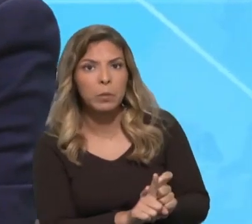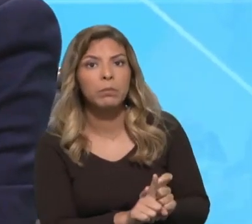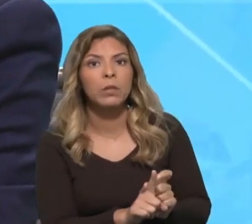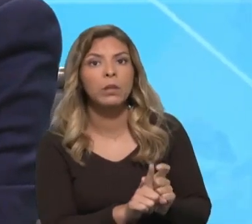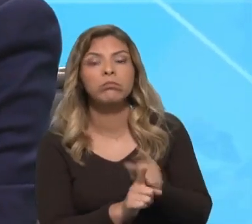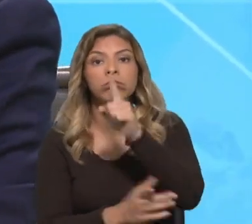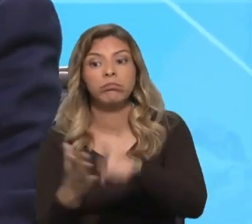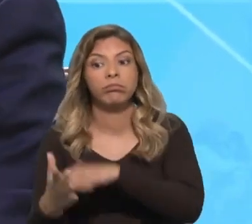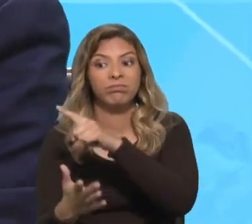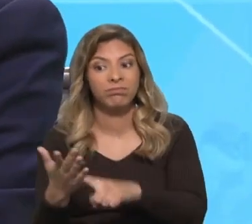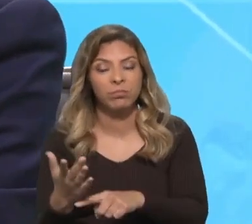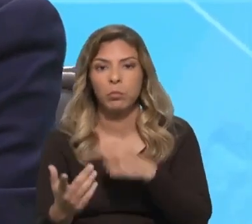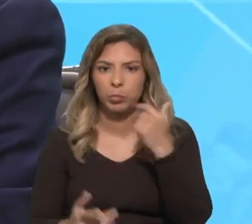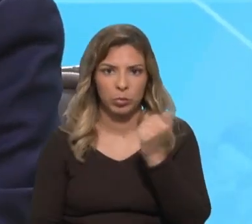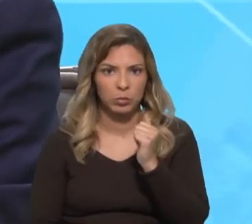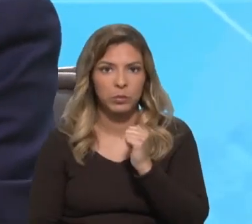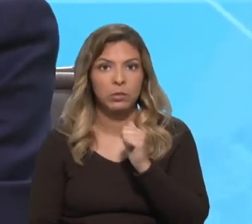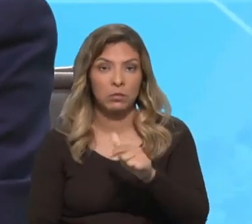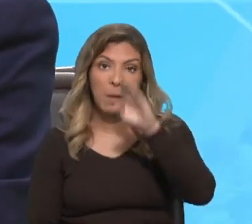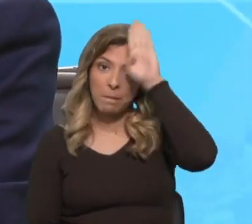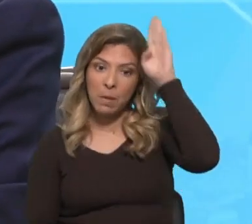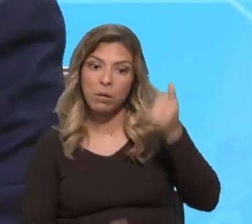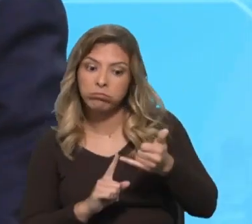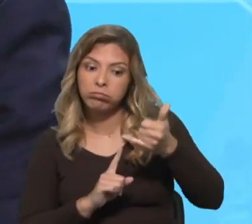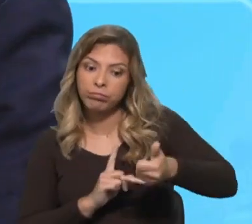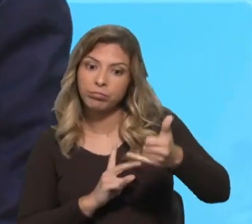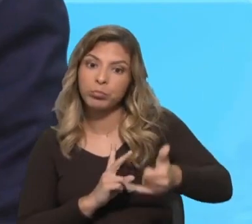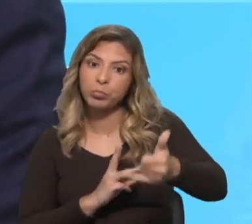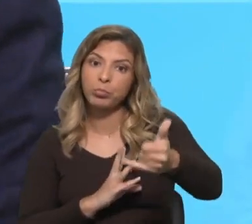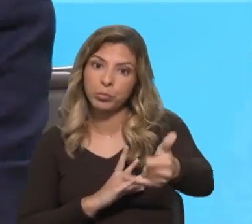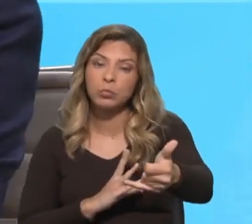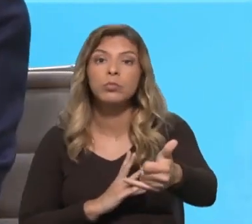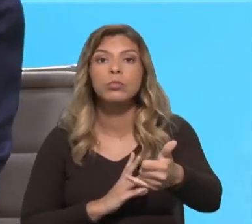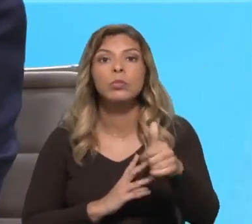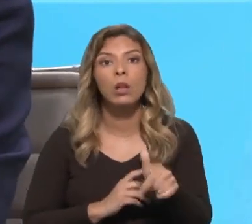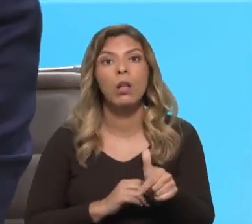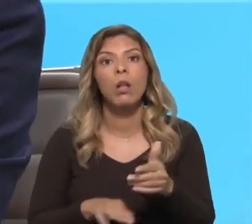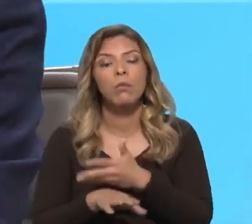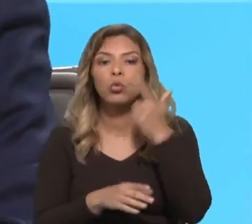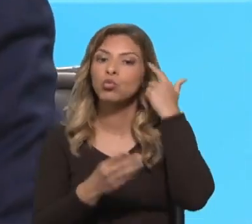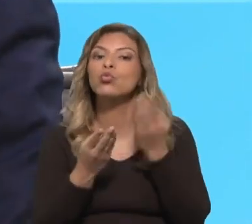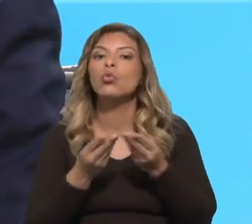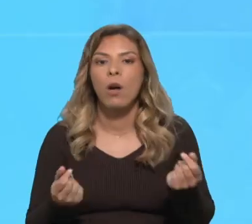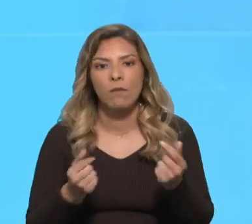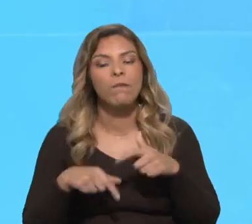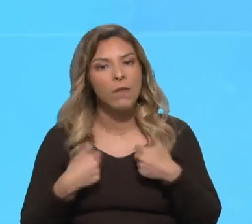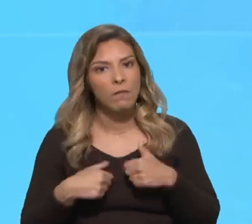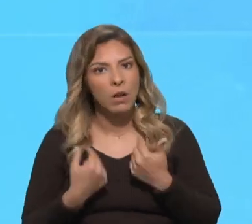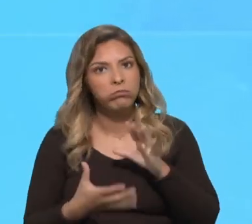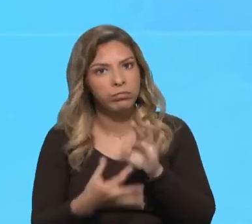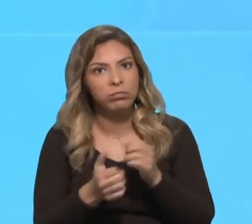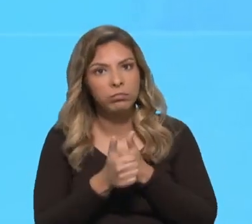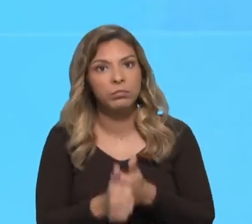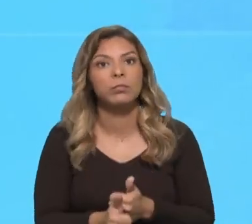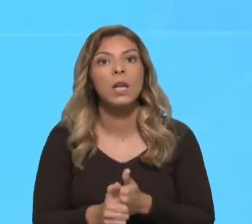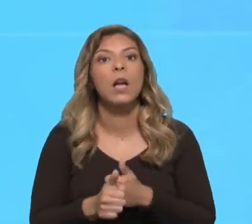esse direito de veto. Portanto, os papas que sucedem normalmente estes problemas, normalmente resolvem o o seu pontificado. E estamos